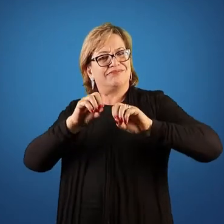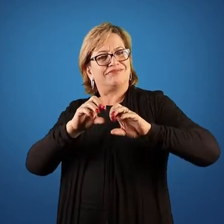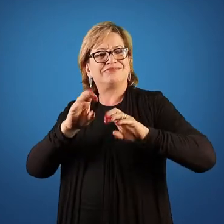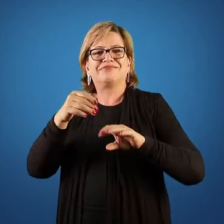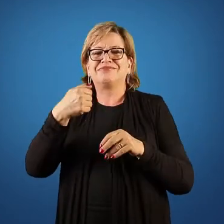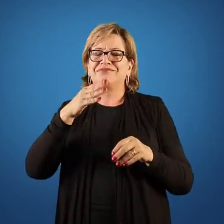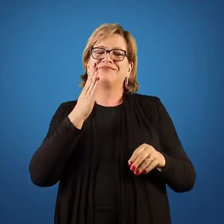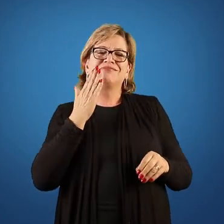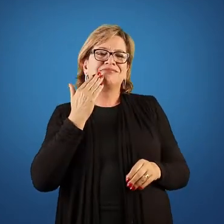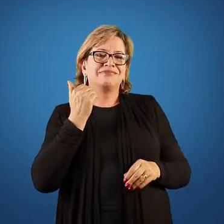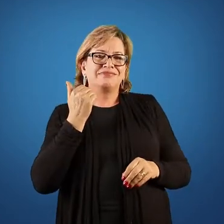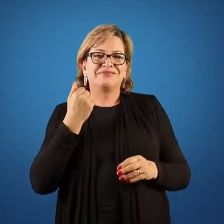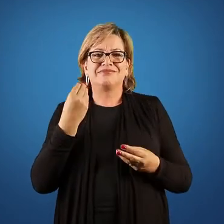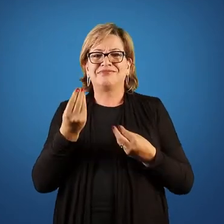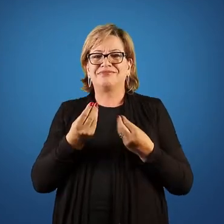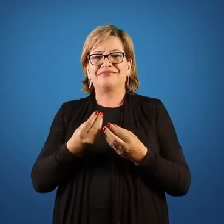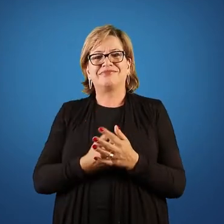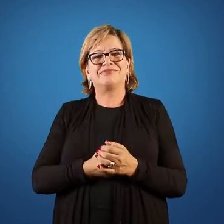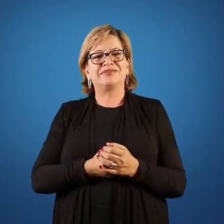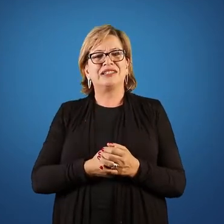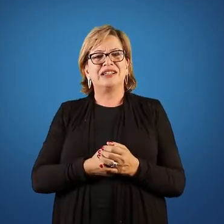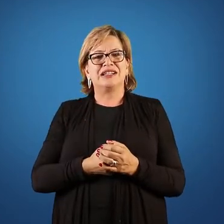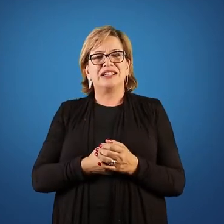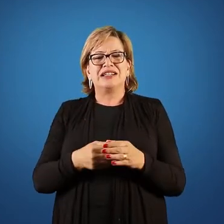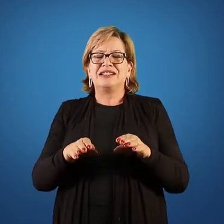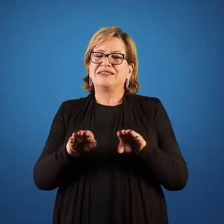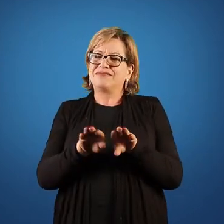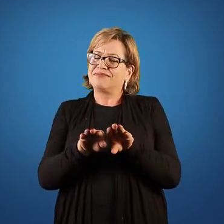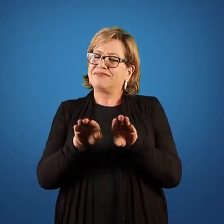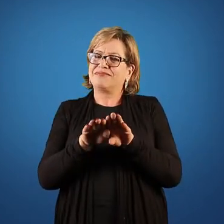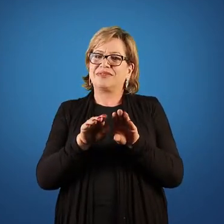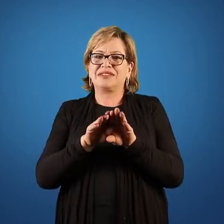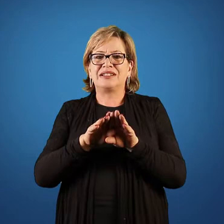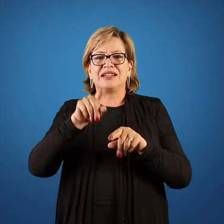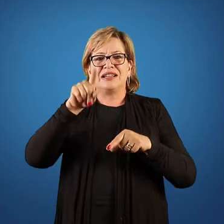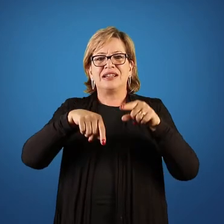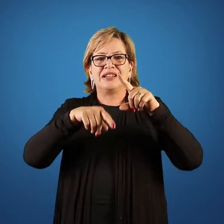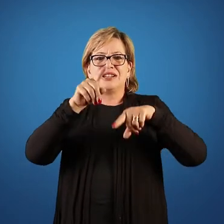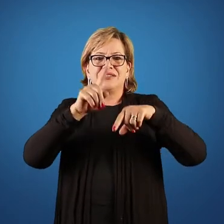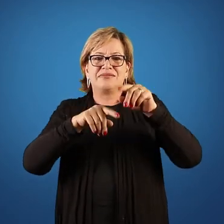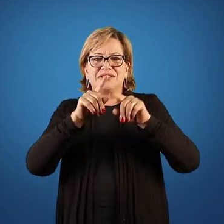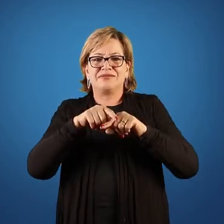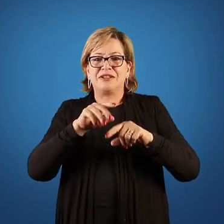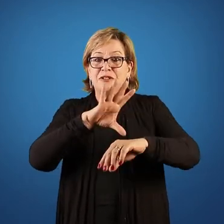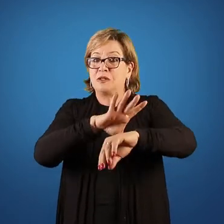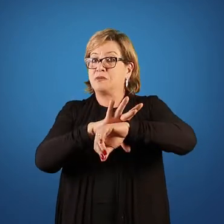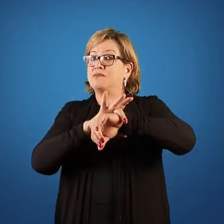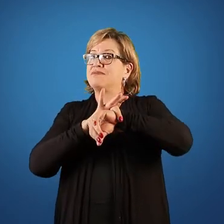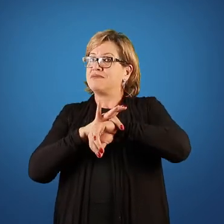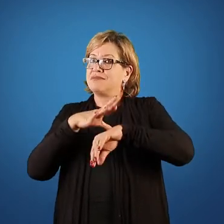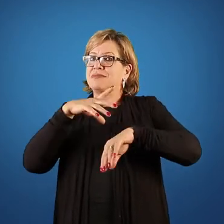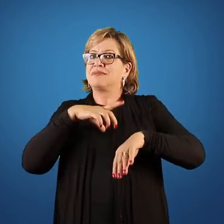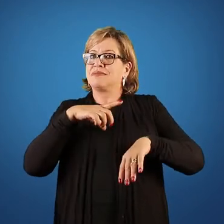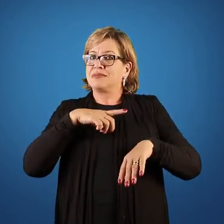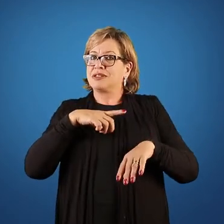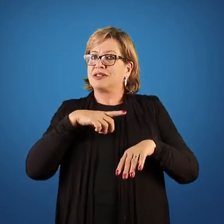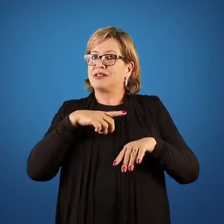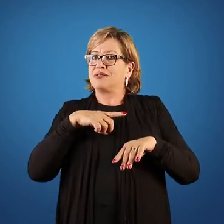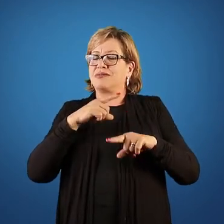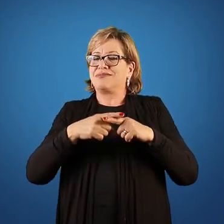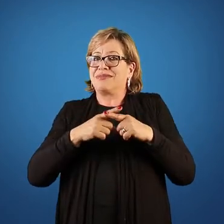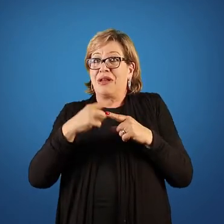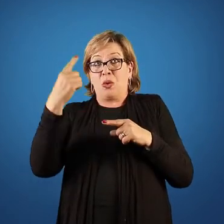mais facilidade, né? Então, e obviamente é um equipamento bem mais seguro do que um trapézio